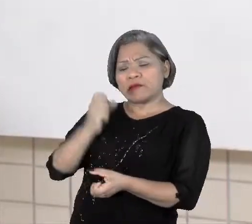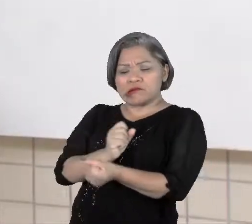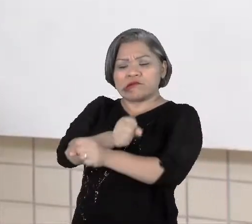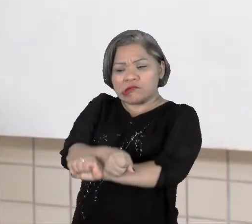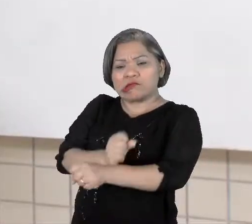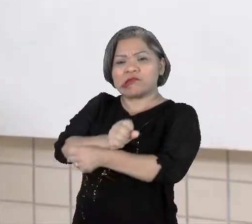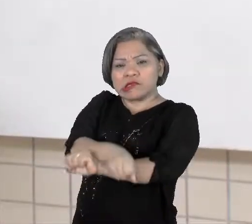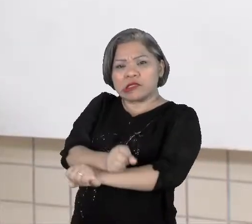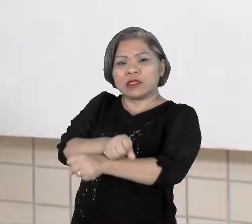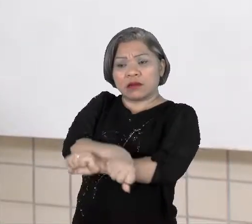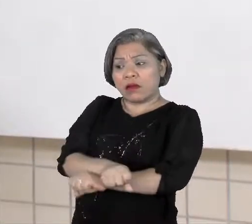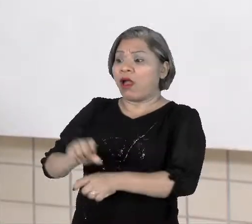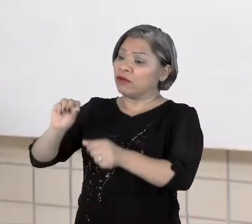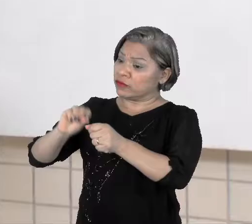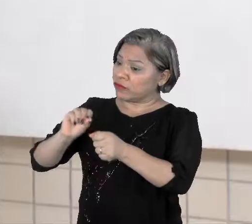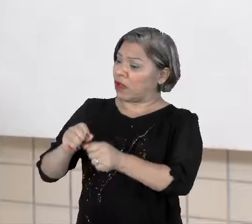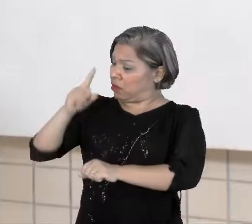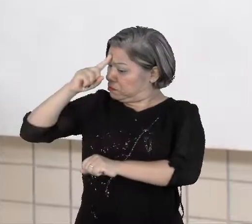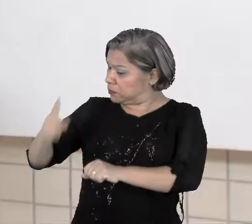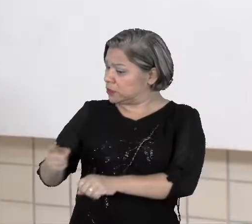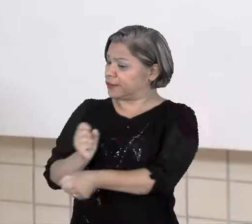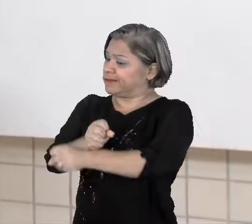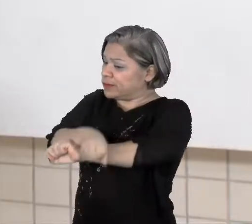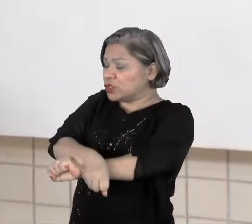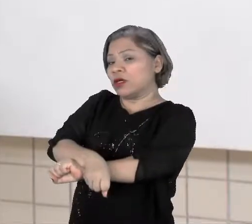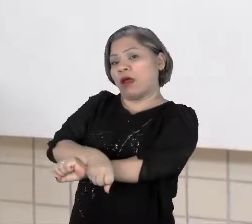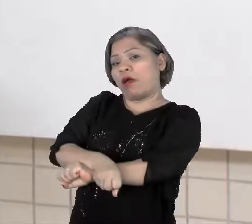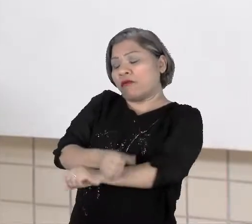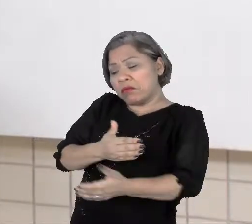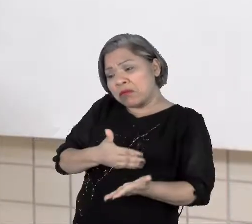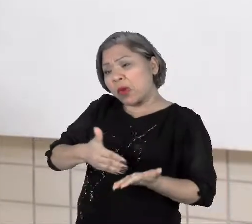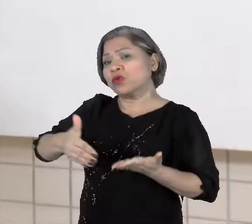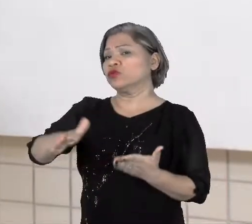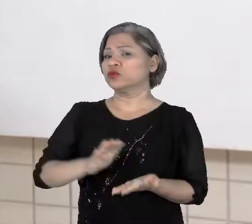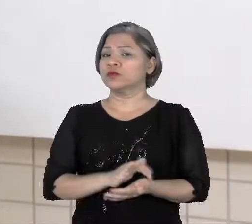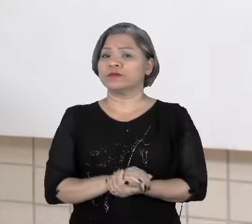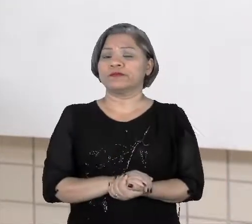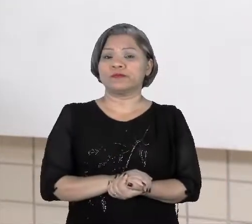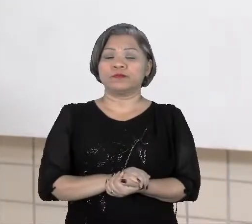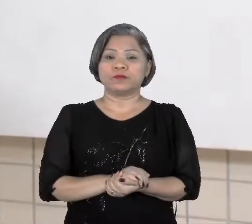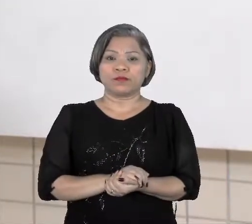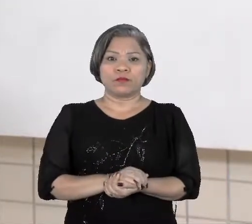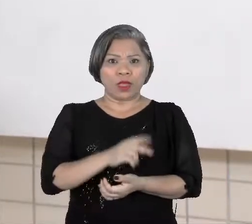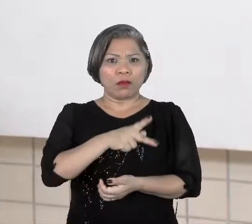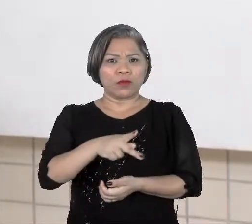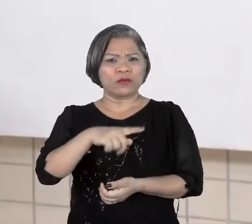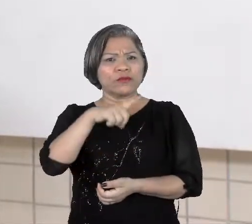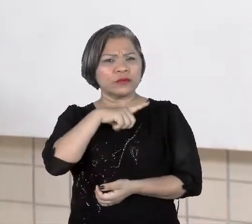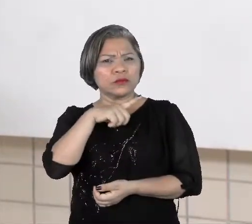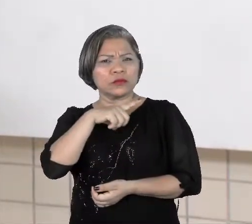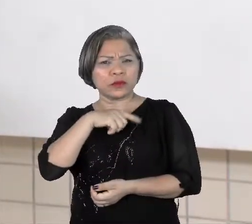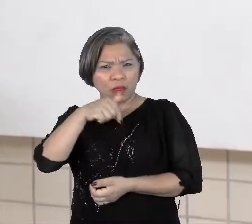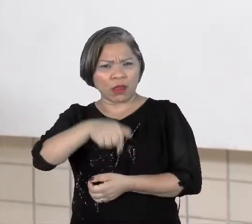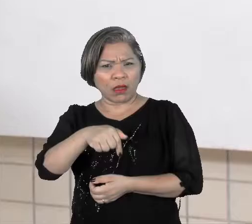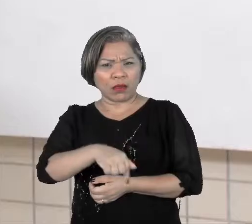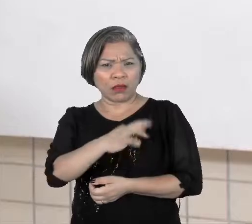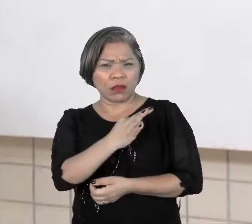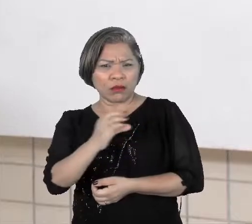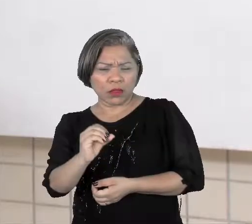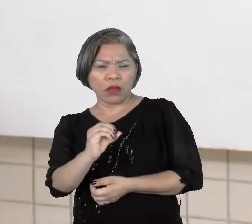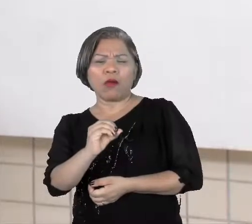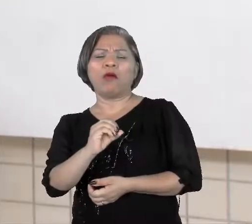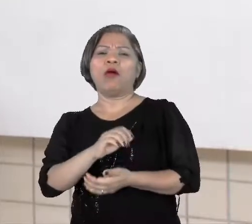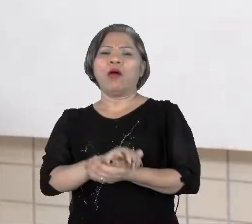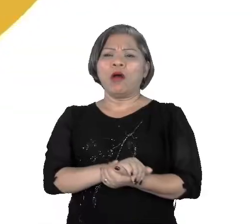condições análogas à escravidão. Bom, professor, existe algum órgão no estado do Tocantins responsável por